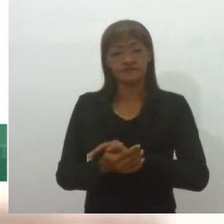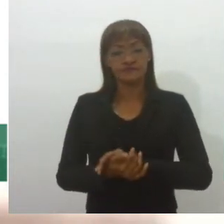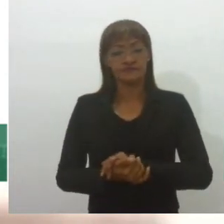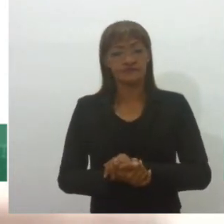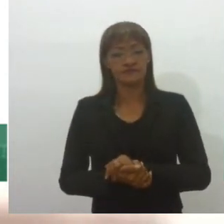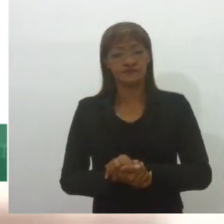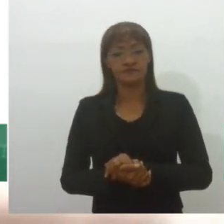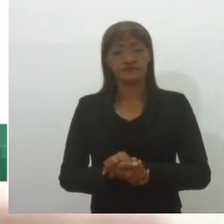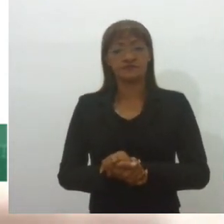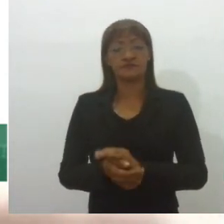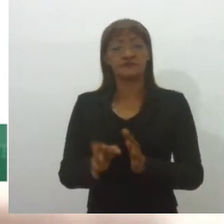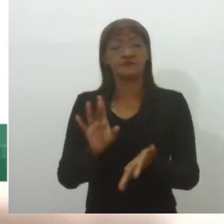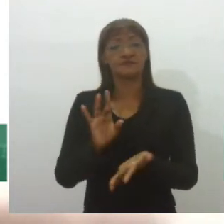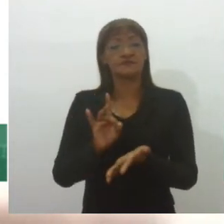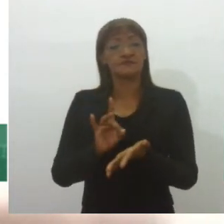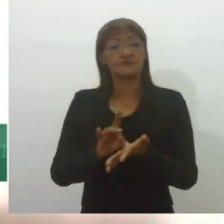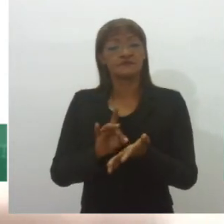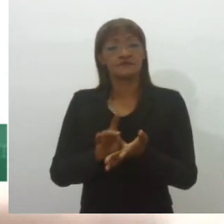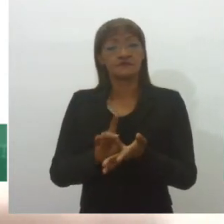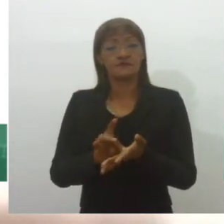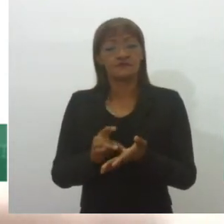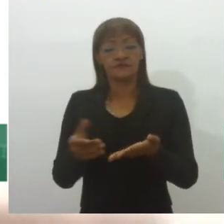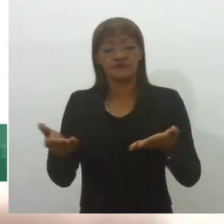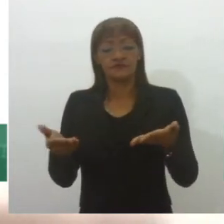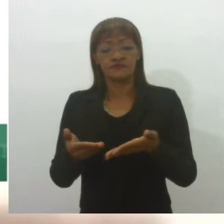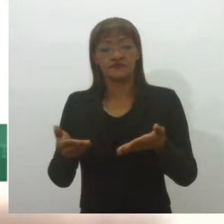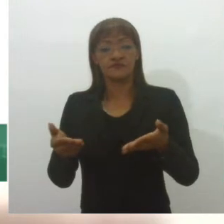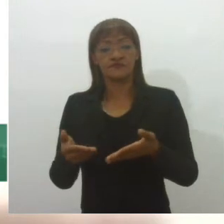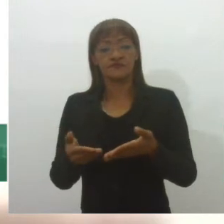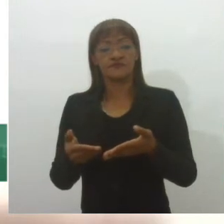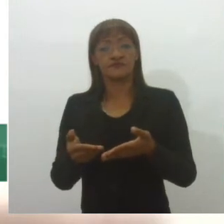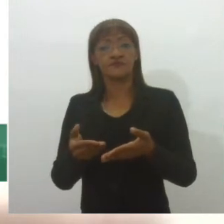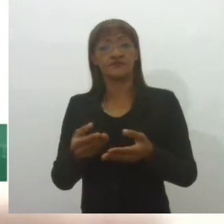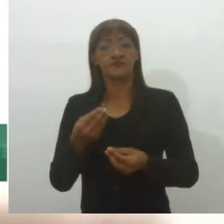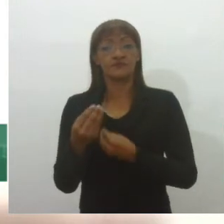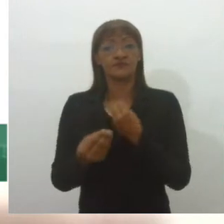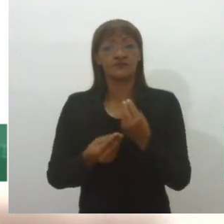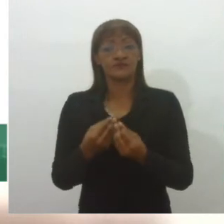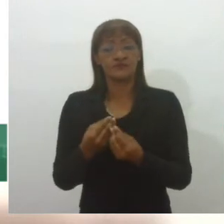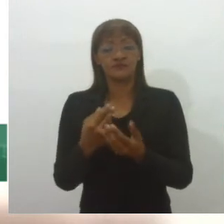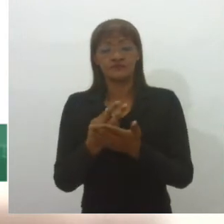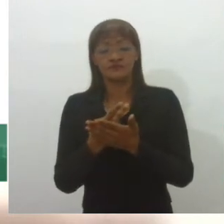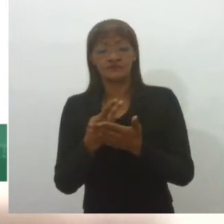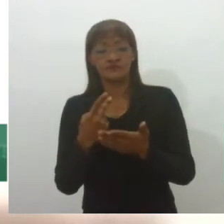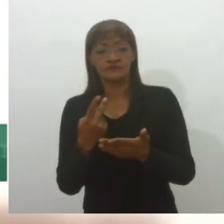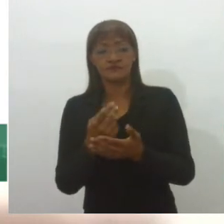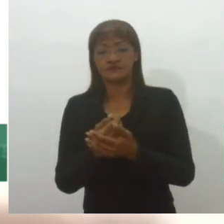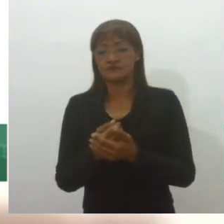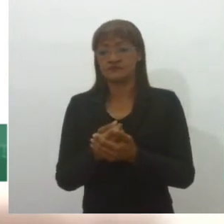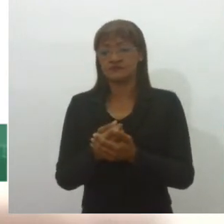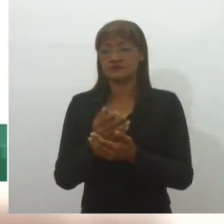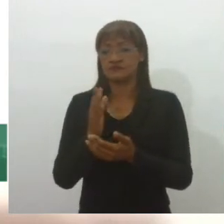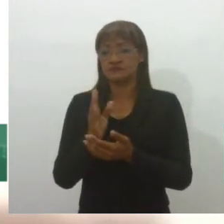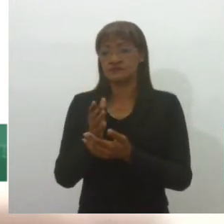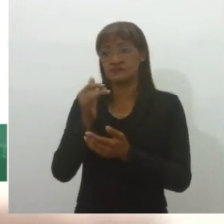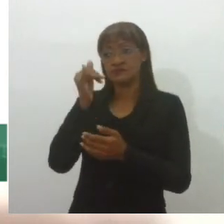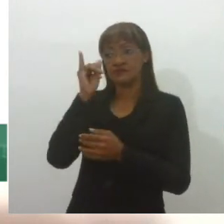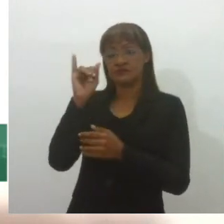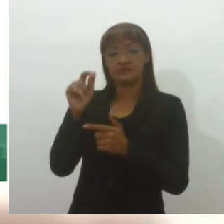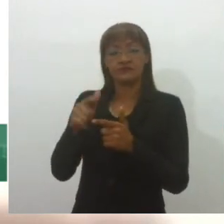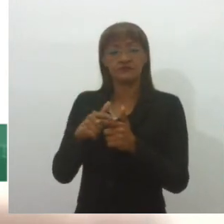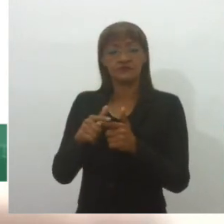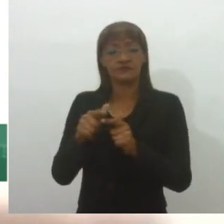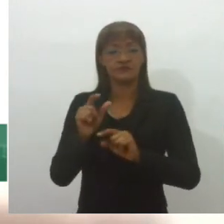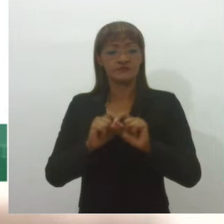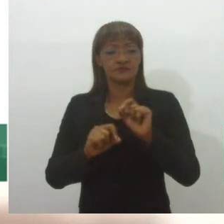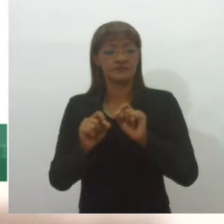de vista da economicidade da jurisdição, ele evita demandas judiciais. Porque a gente fala em várias demandas judiciais, a